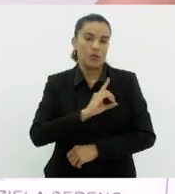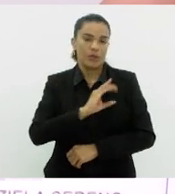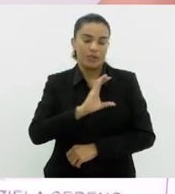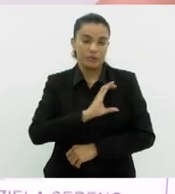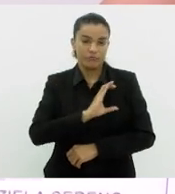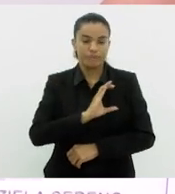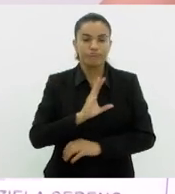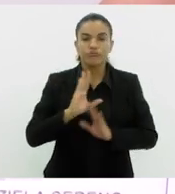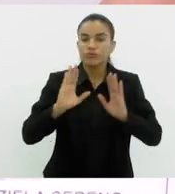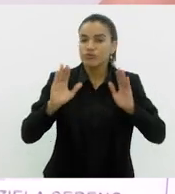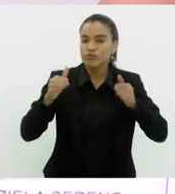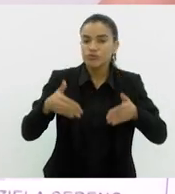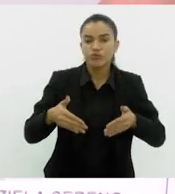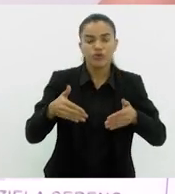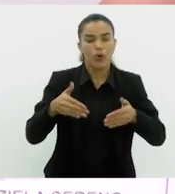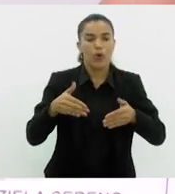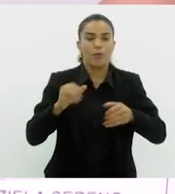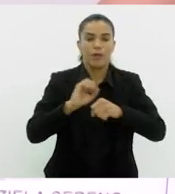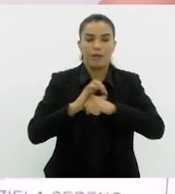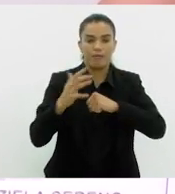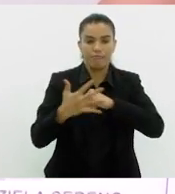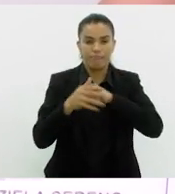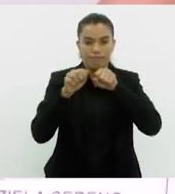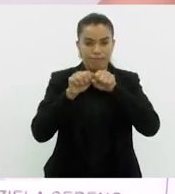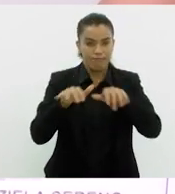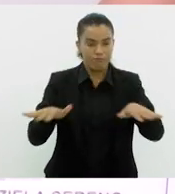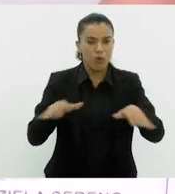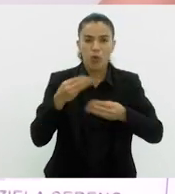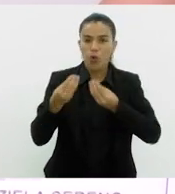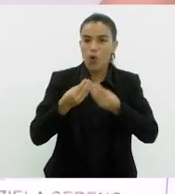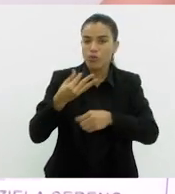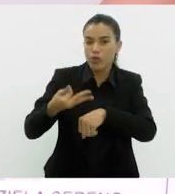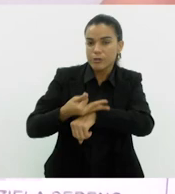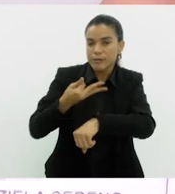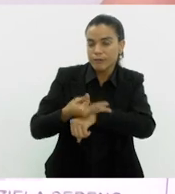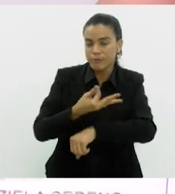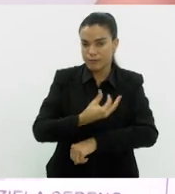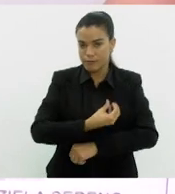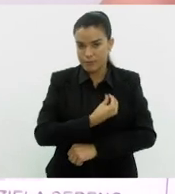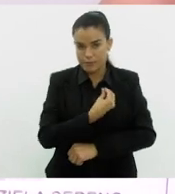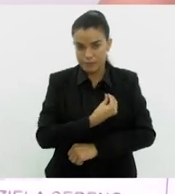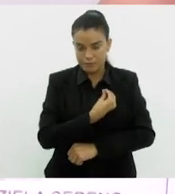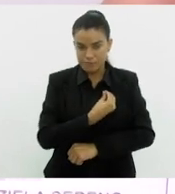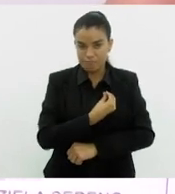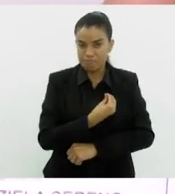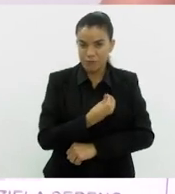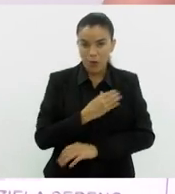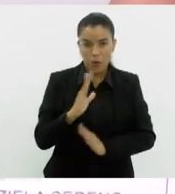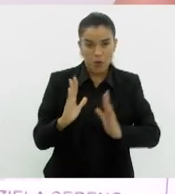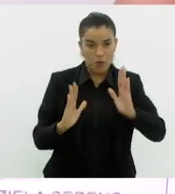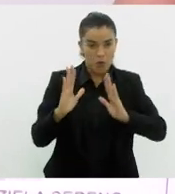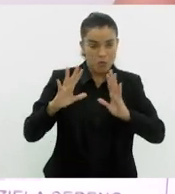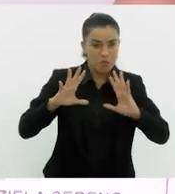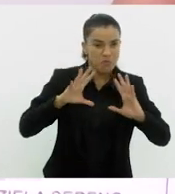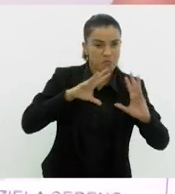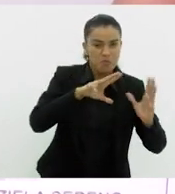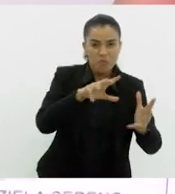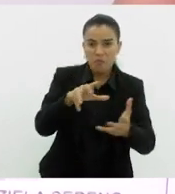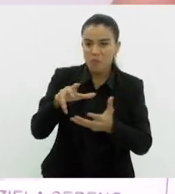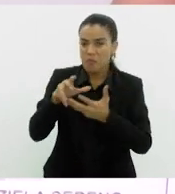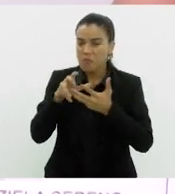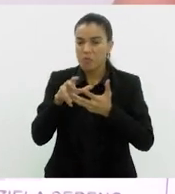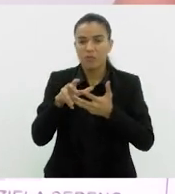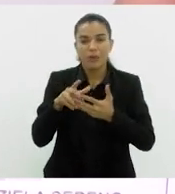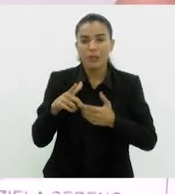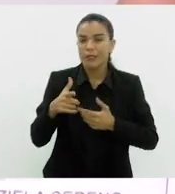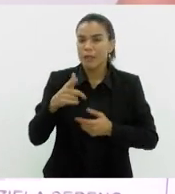questão da pandemia, de como que nós íamos sobreviver, né, a um fenômeno mundial, onde